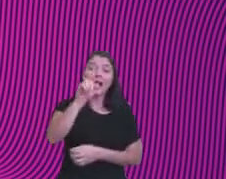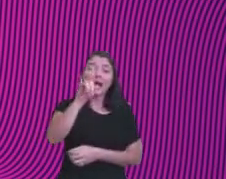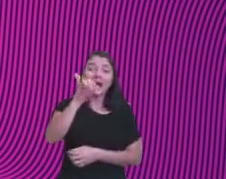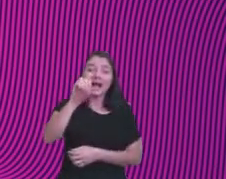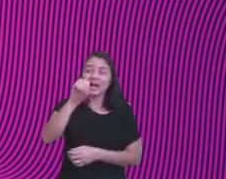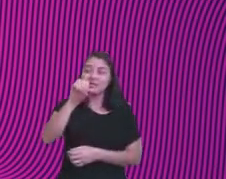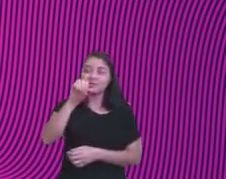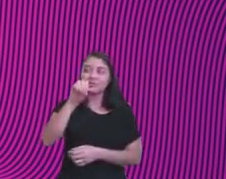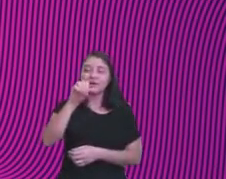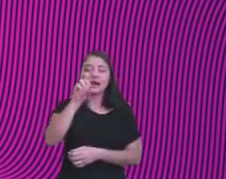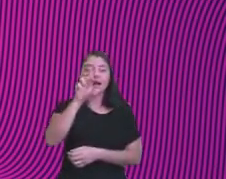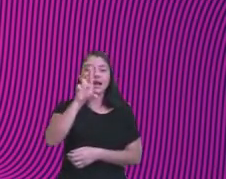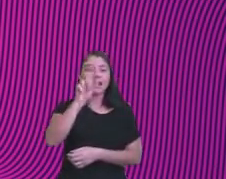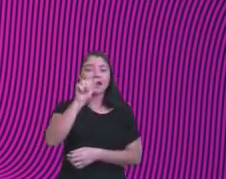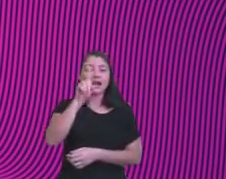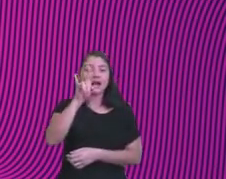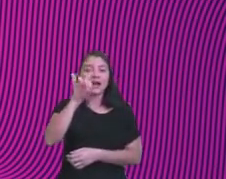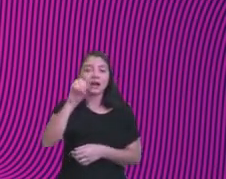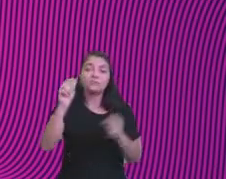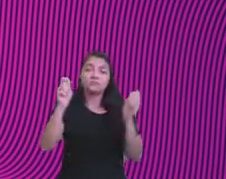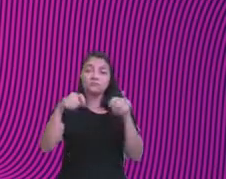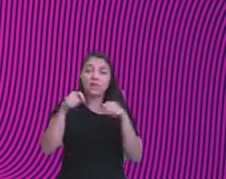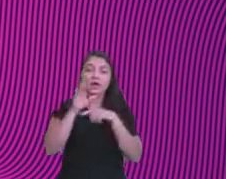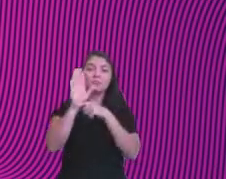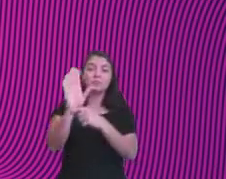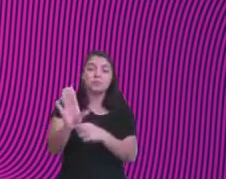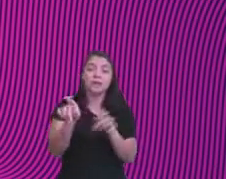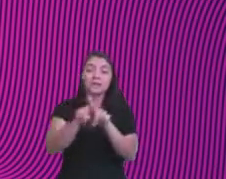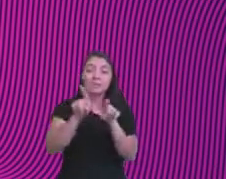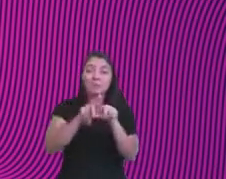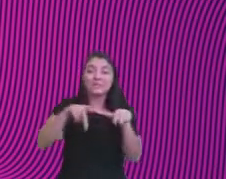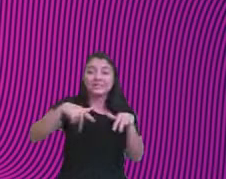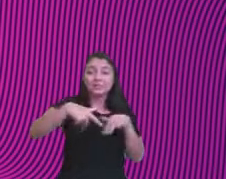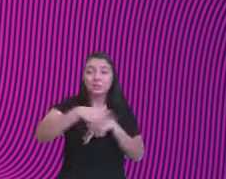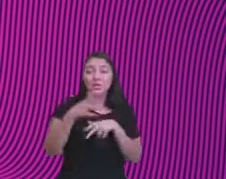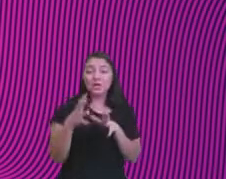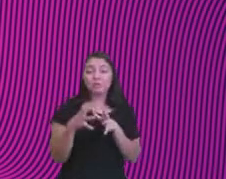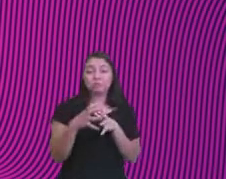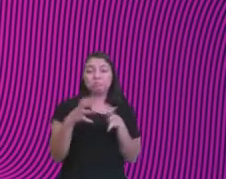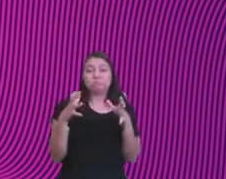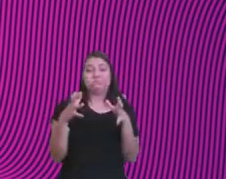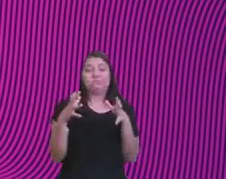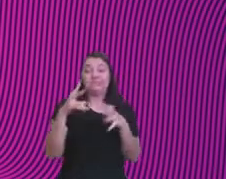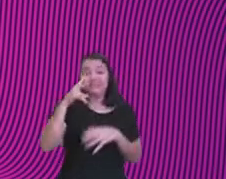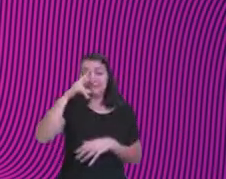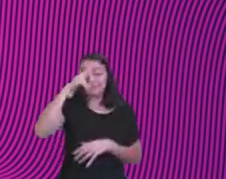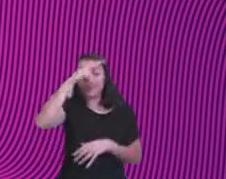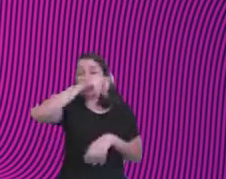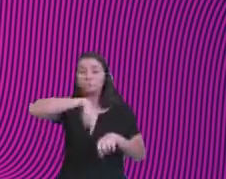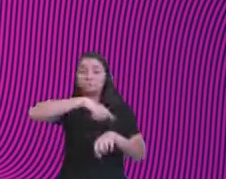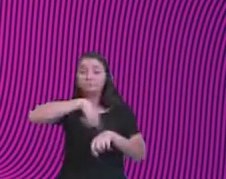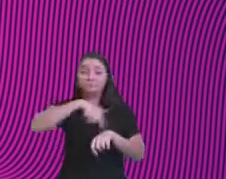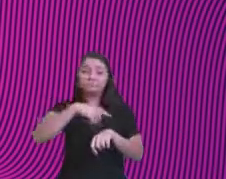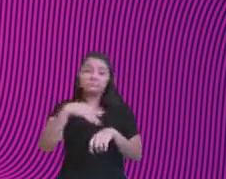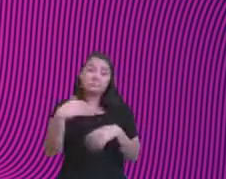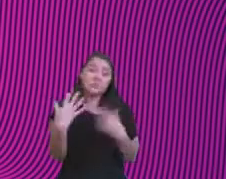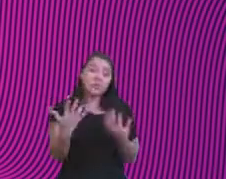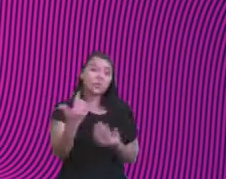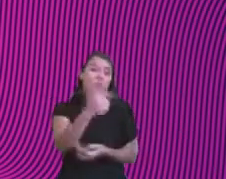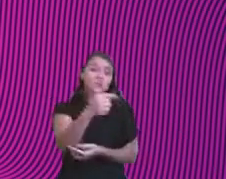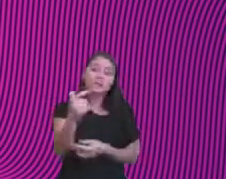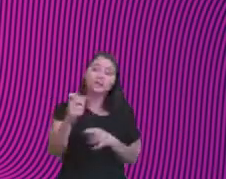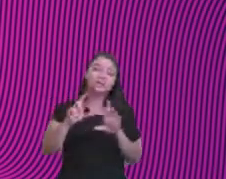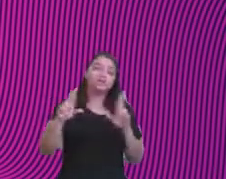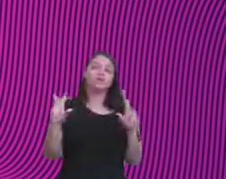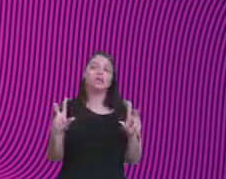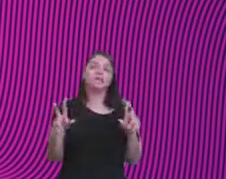a uma cirurgia de ressecção, que é uma cirurgia grande, com comorbidade, absolutamente não há nenhuma diferença nesse prognóstico. E só